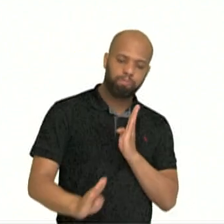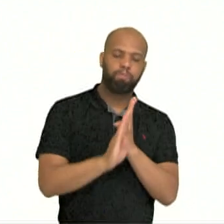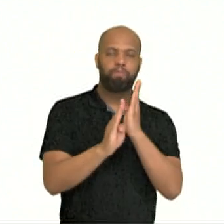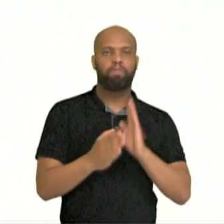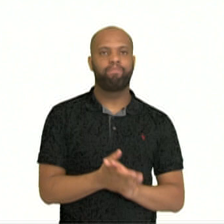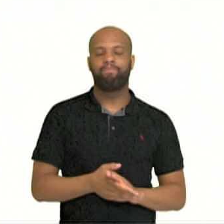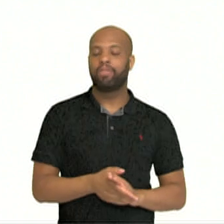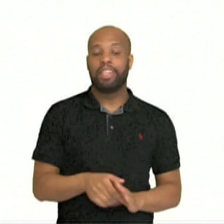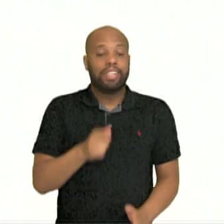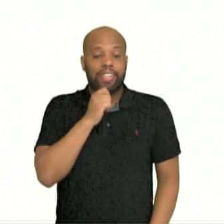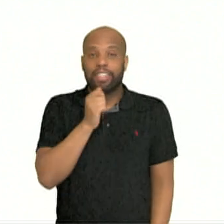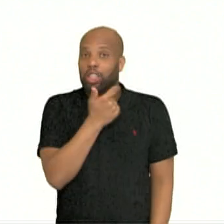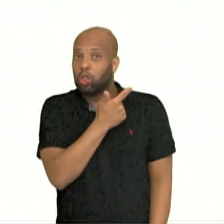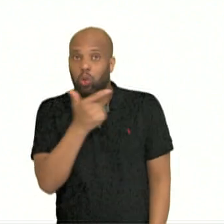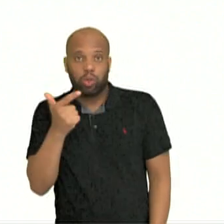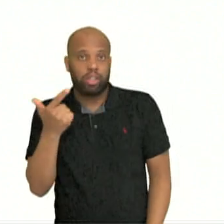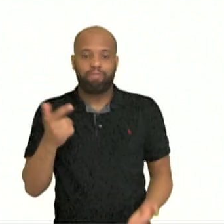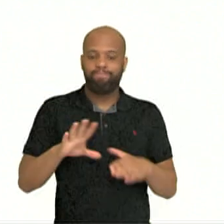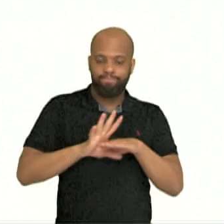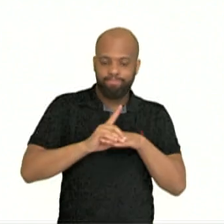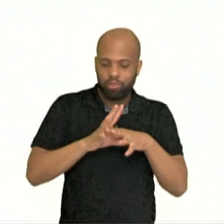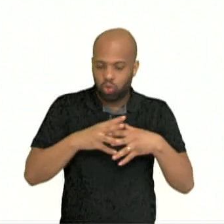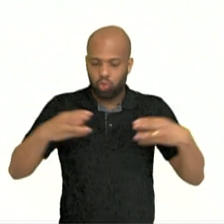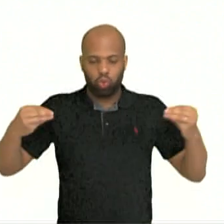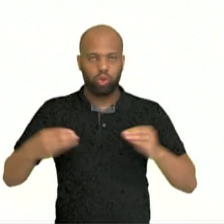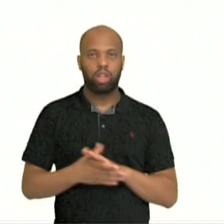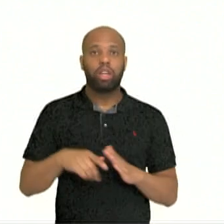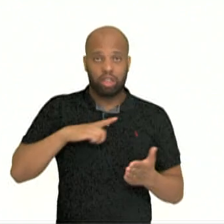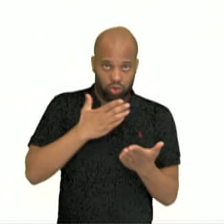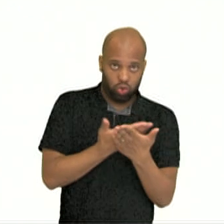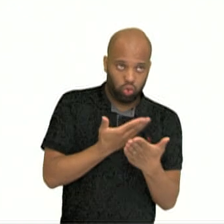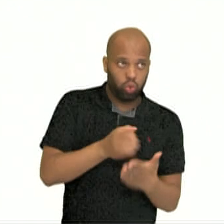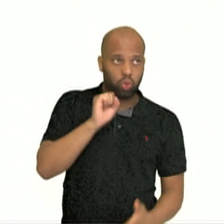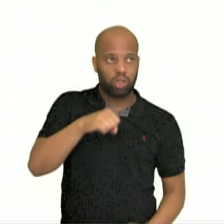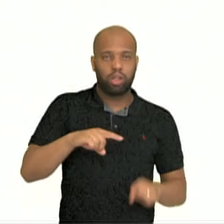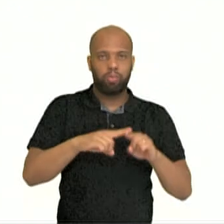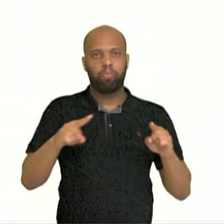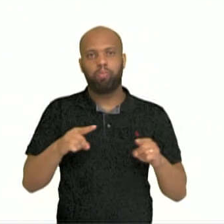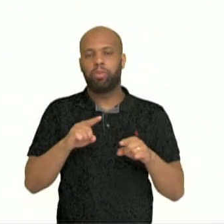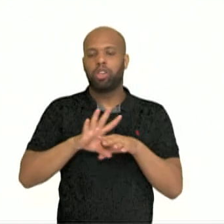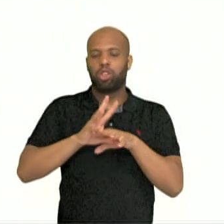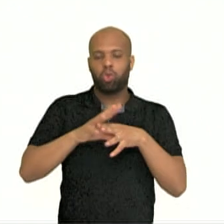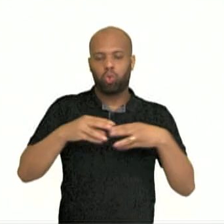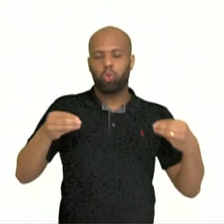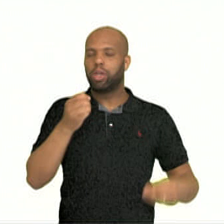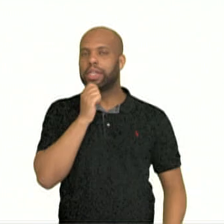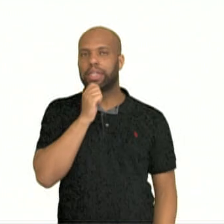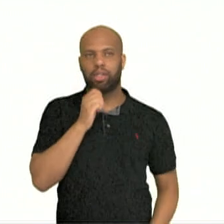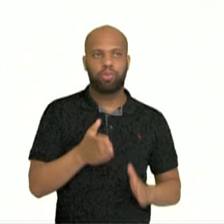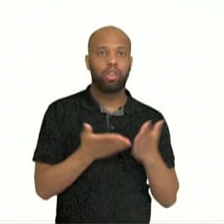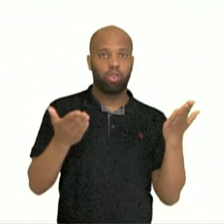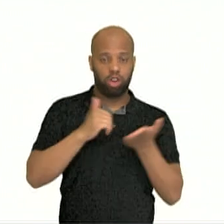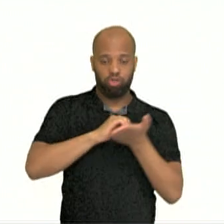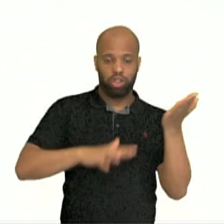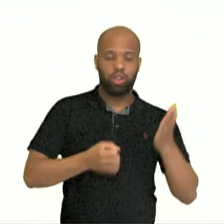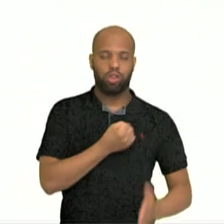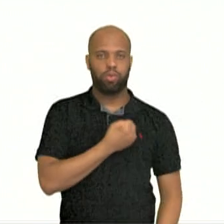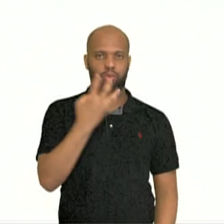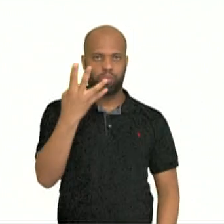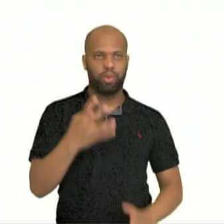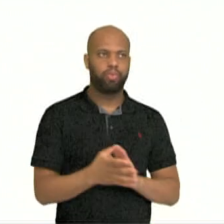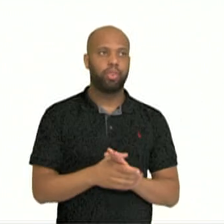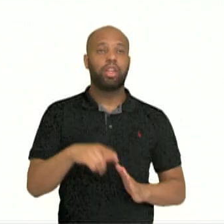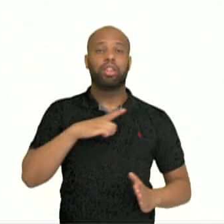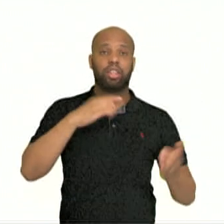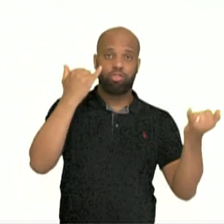Não tem cura. Está sendo estudado? Sim, mas não tem cura ainda. Atividade 4 para você.